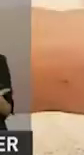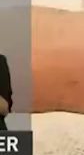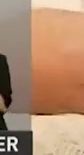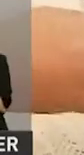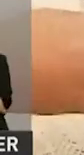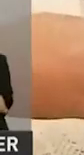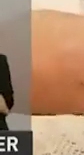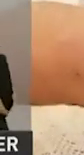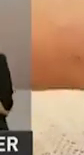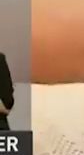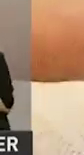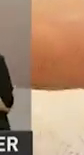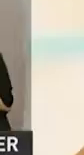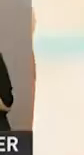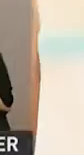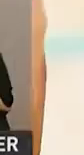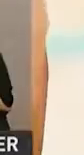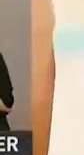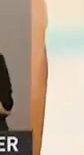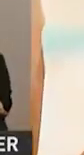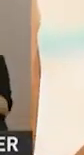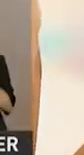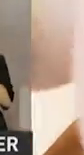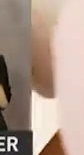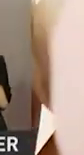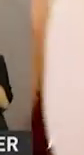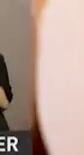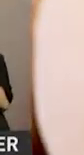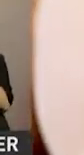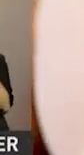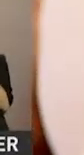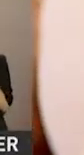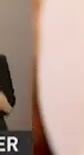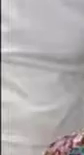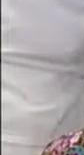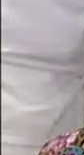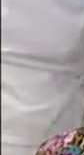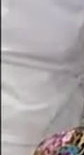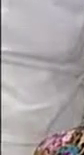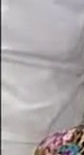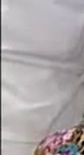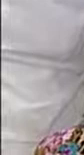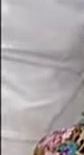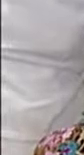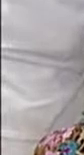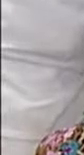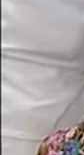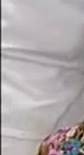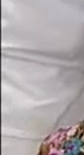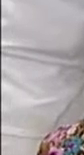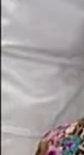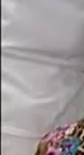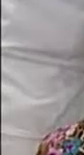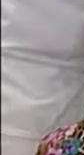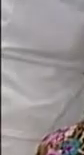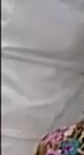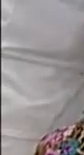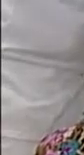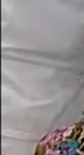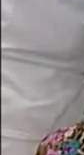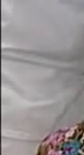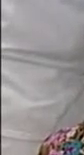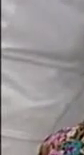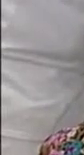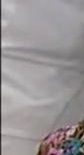é quase três vezes maior entre os que têm menor escolaridade a estimativa é que cerca de 17